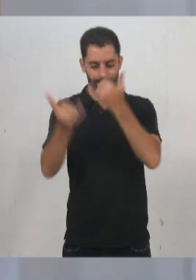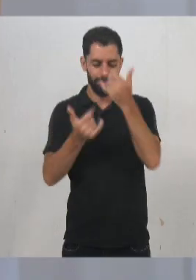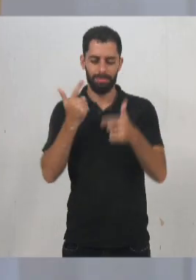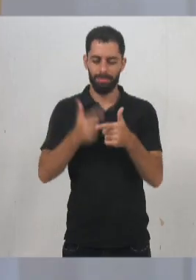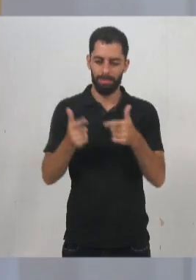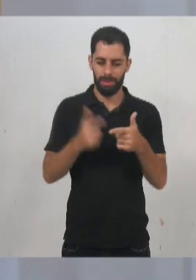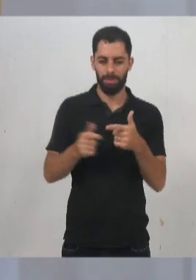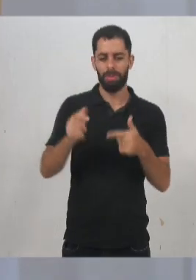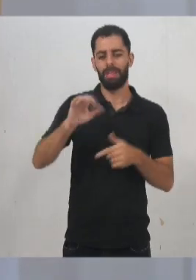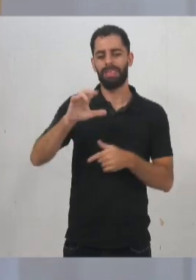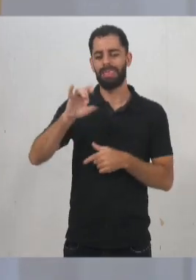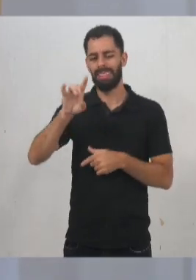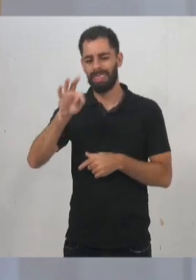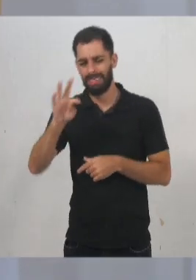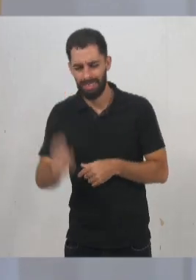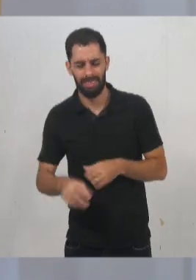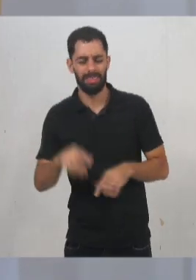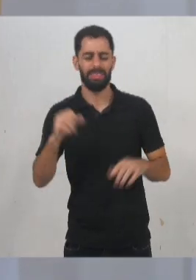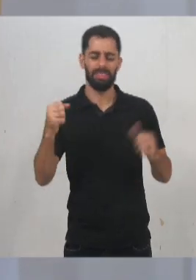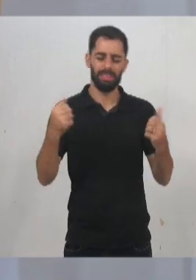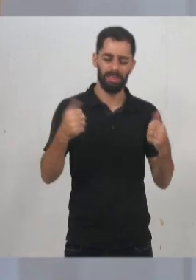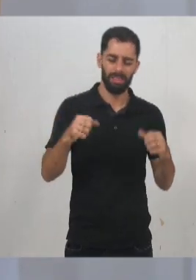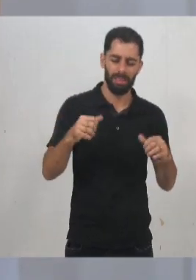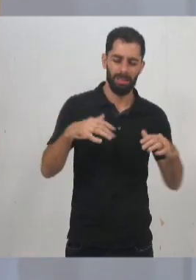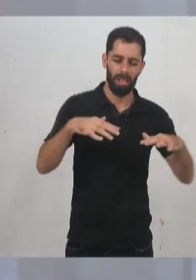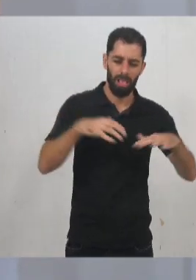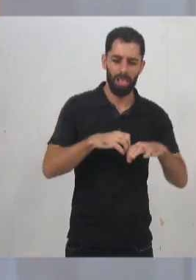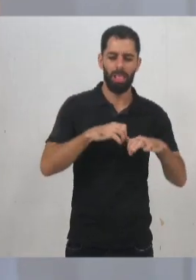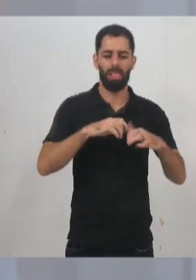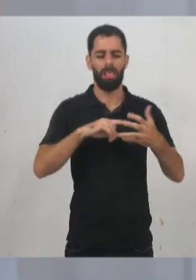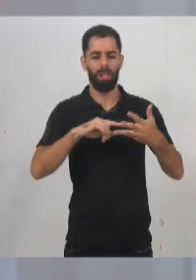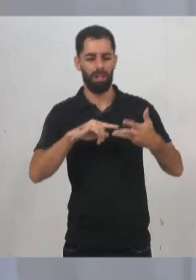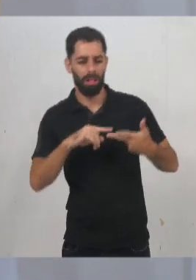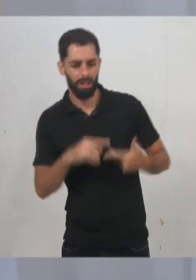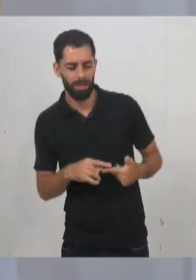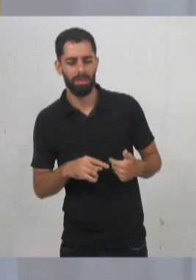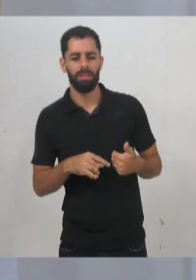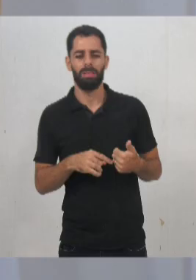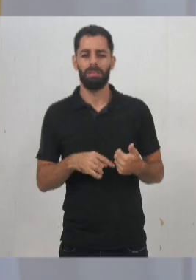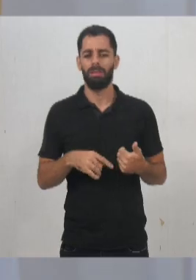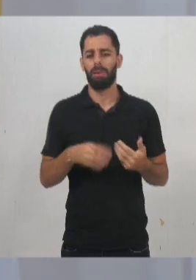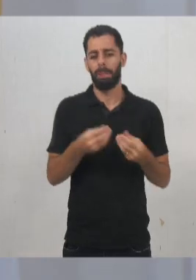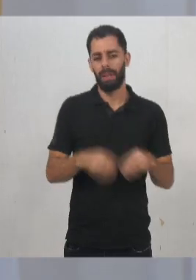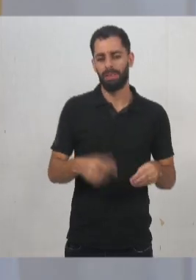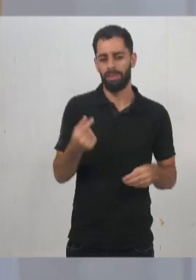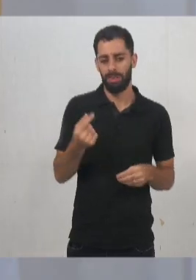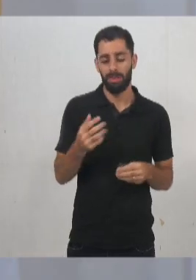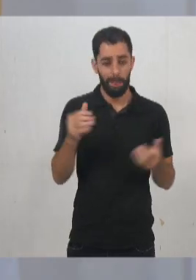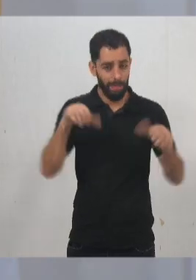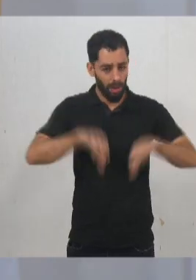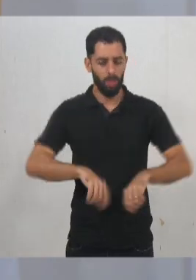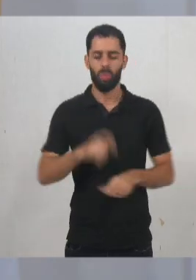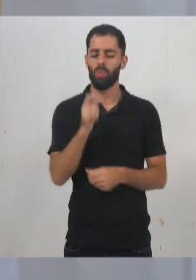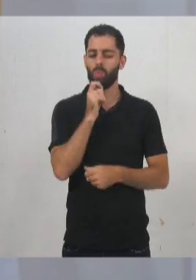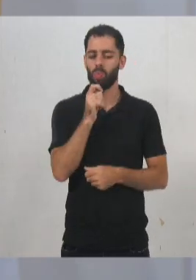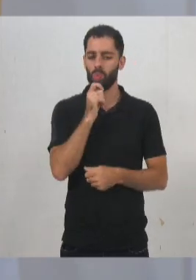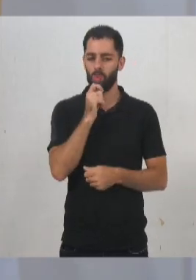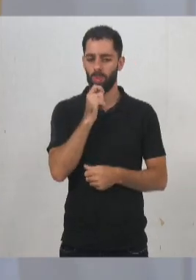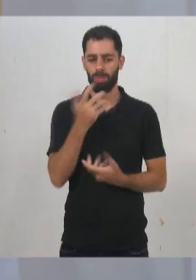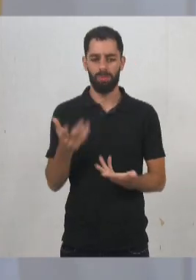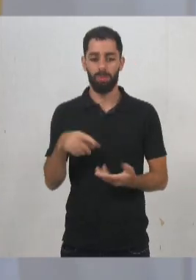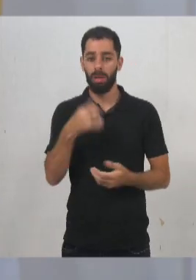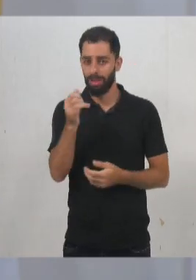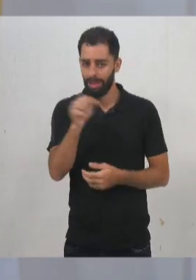com vítimas danos materiais enfim vários né E a gente não quer que aconteça Algo pior ainda Vereador Gilson para que depois tome a